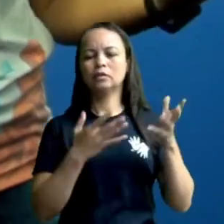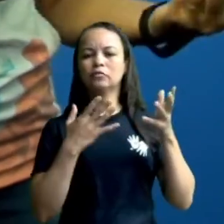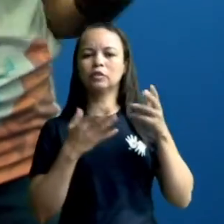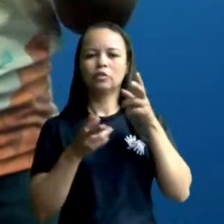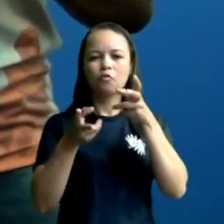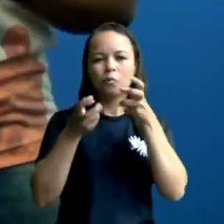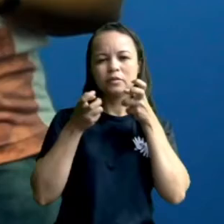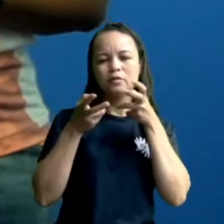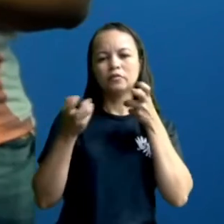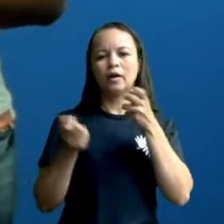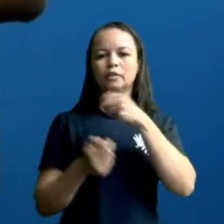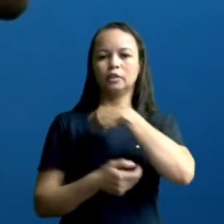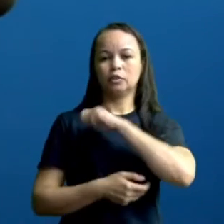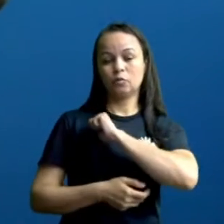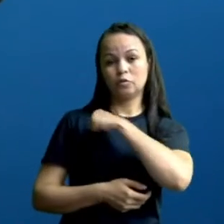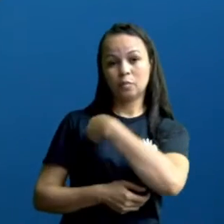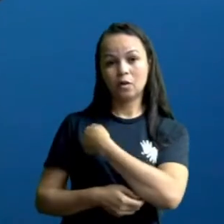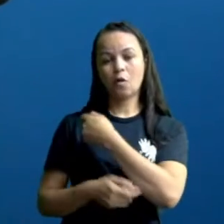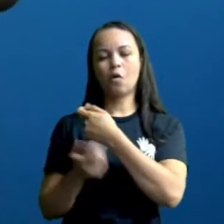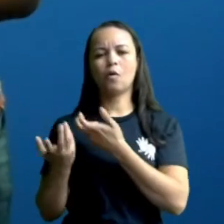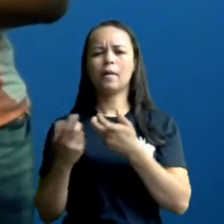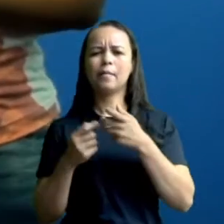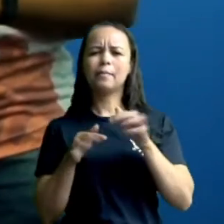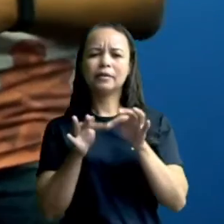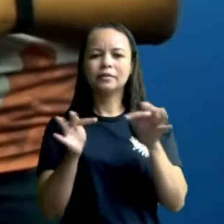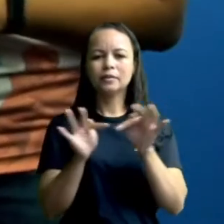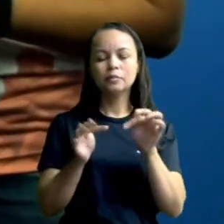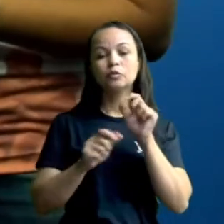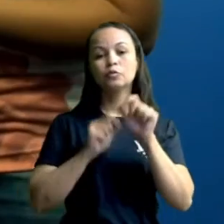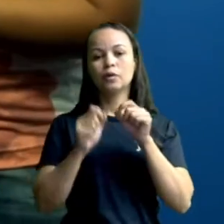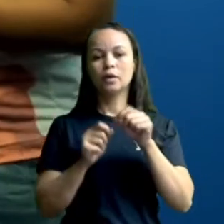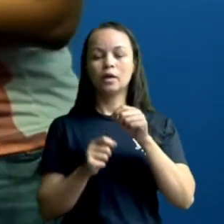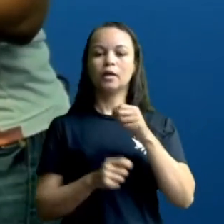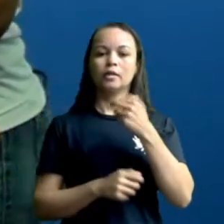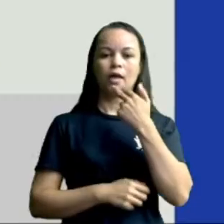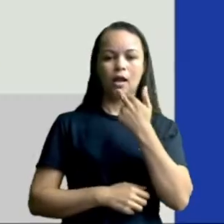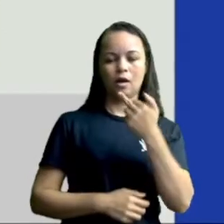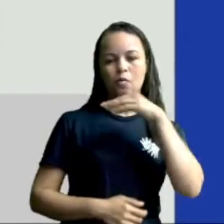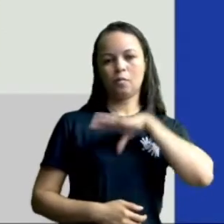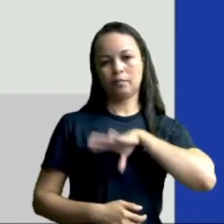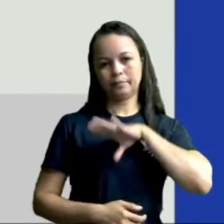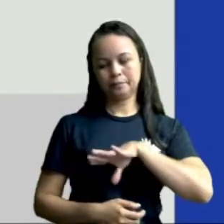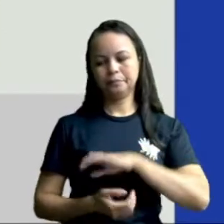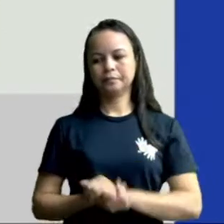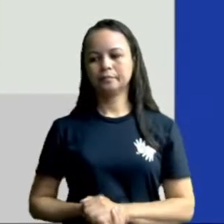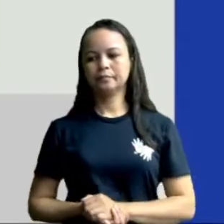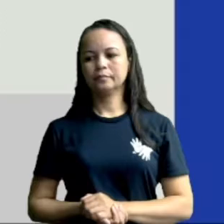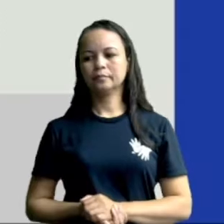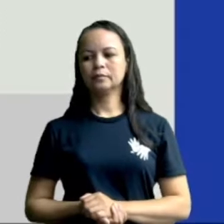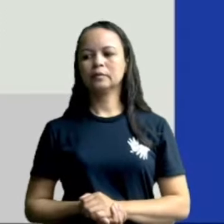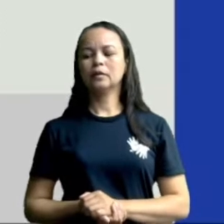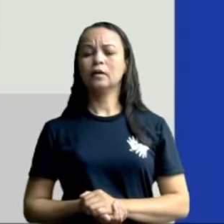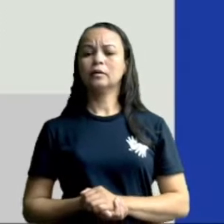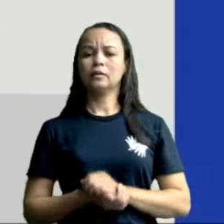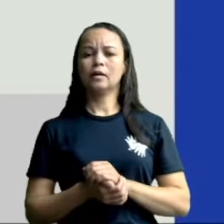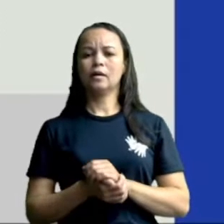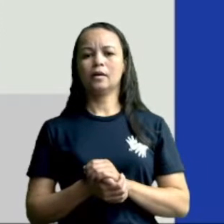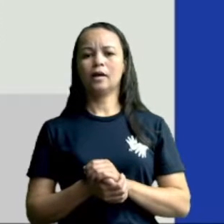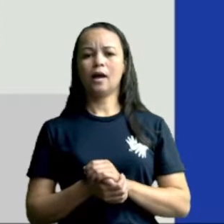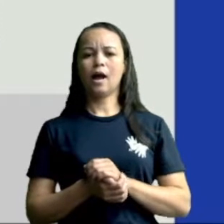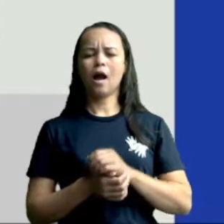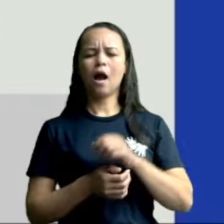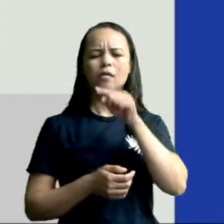assunto ele é mais simples do que em língua portuguesa. Então vamos lá. Que é a acentuação?